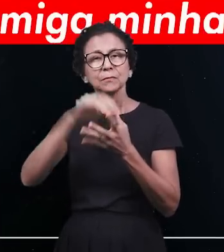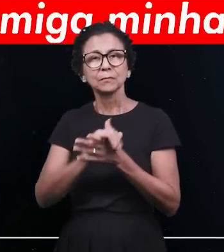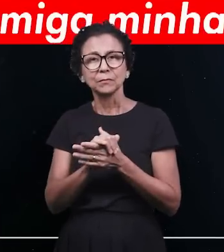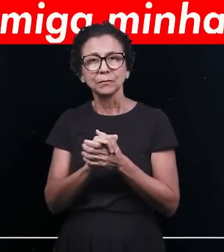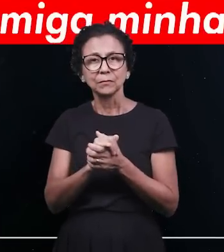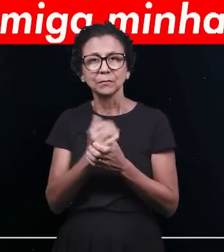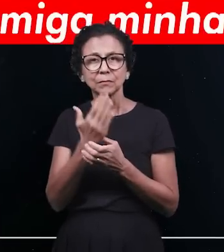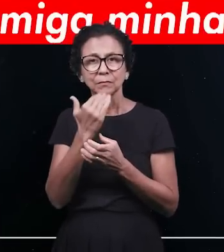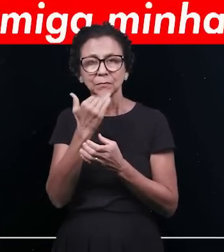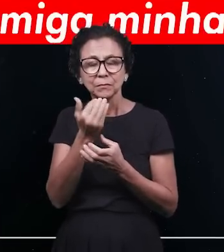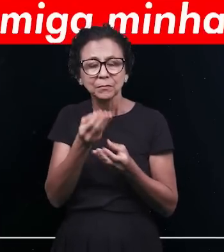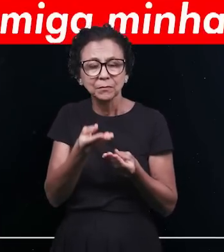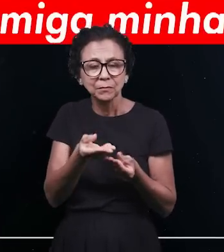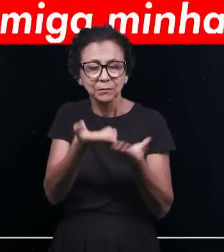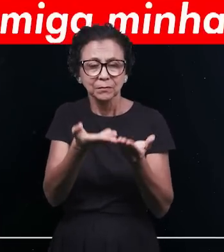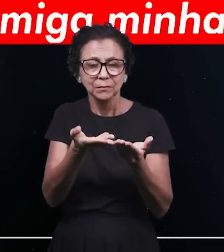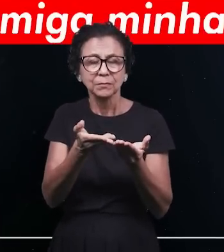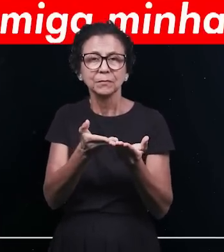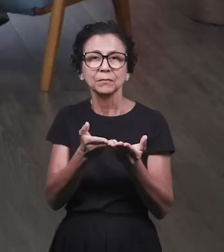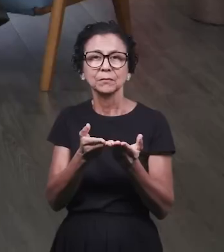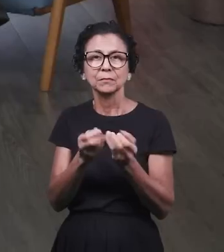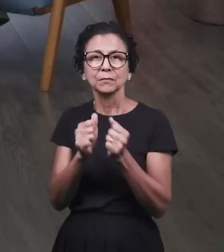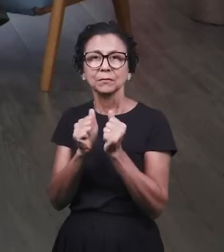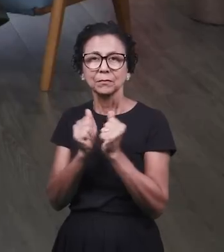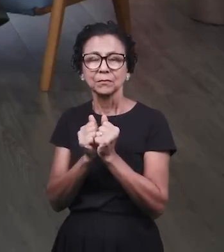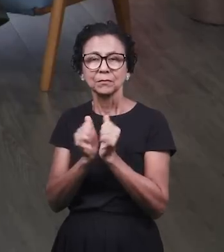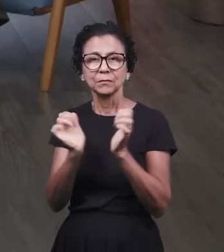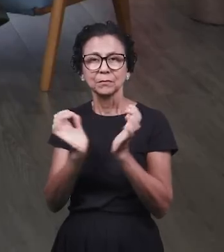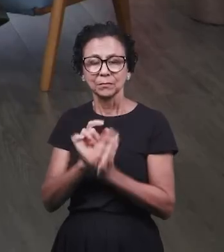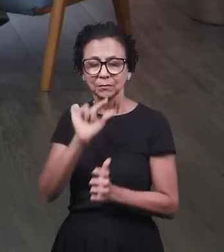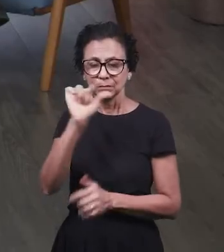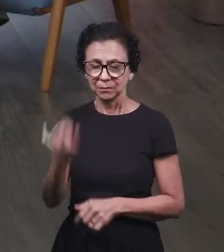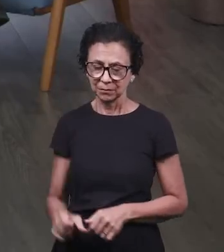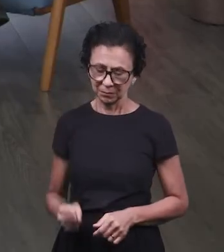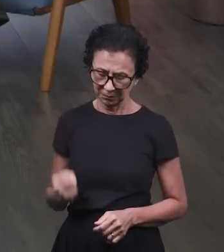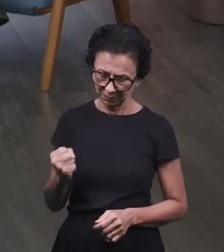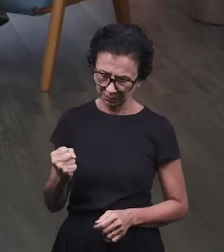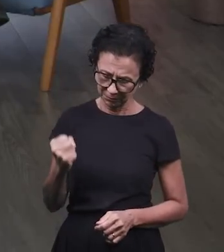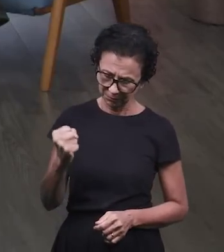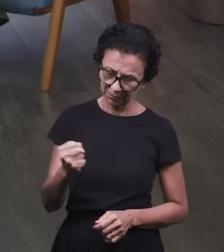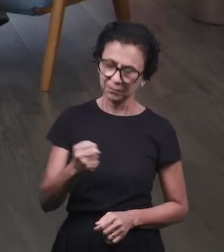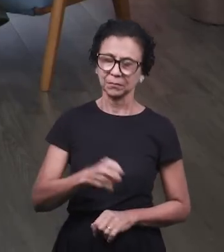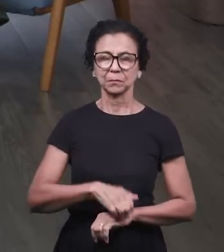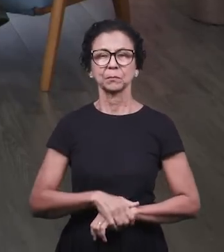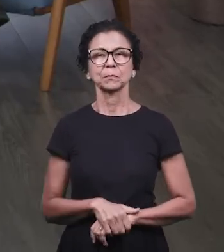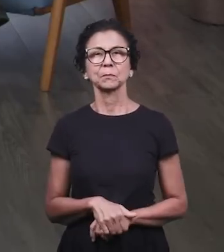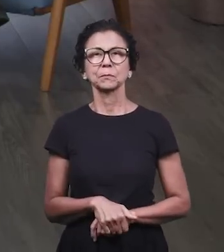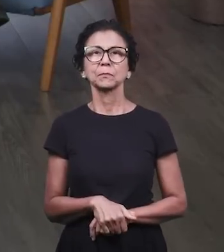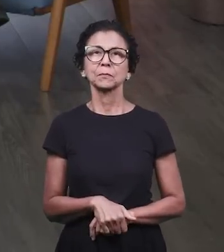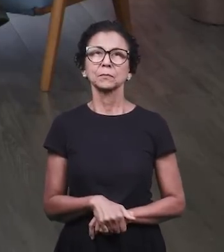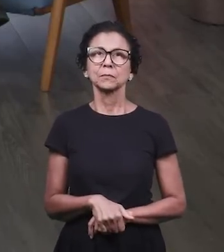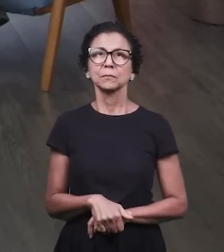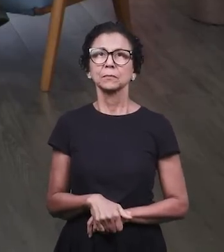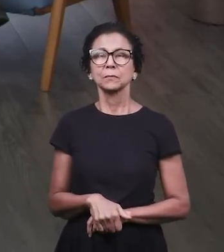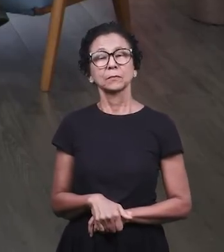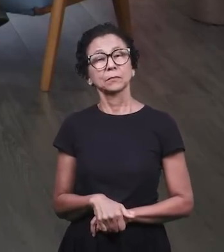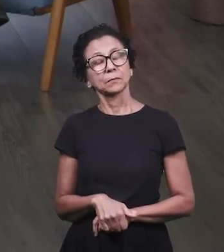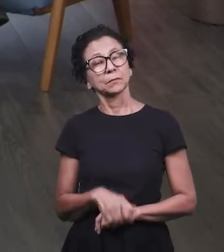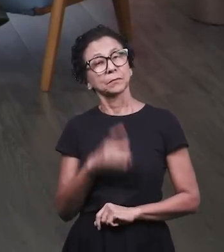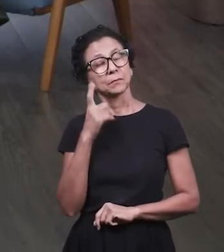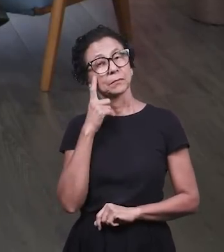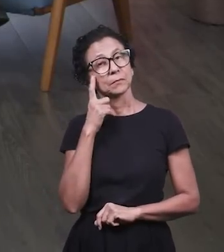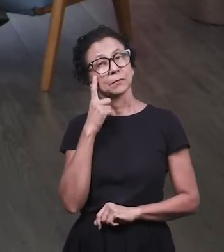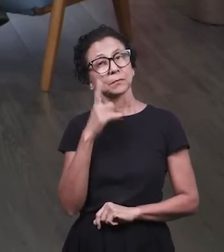pastores. Que característica é essa que nós identificamos nesse texto? Nessa primeira parte que tem um complemento aqui,